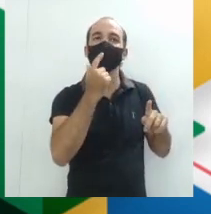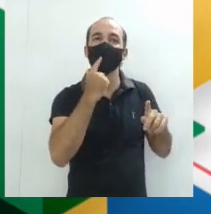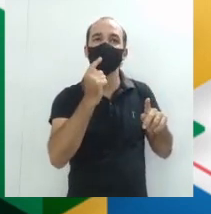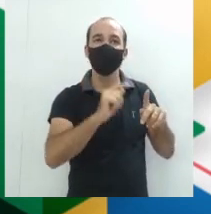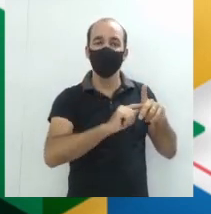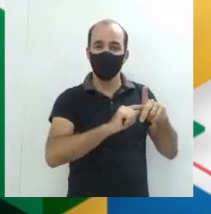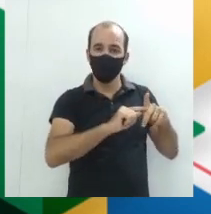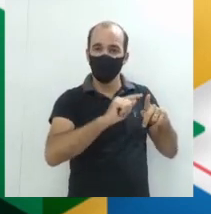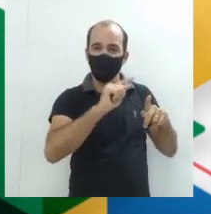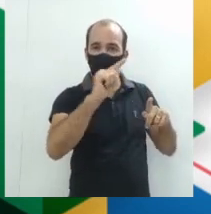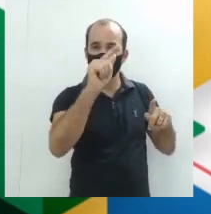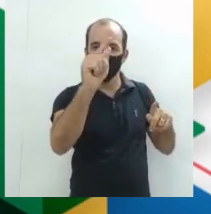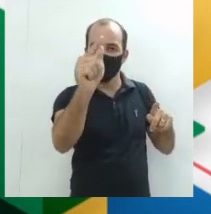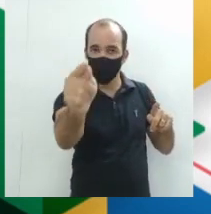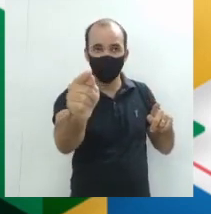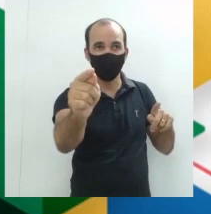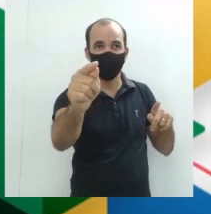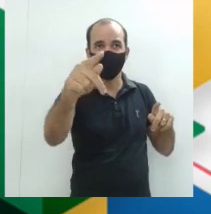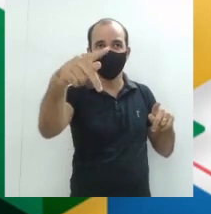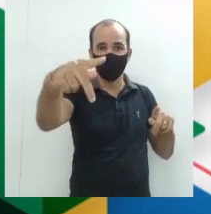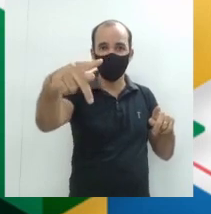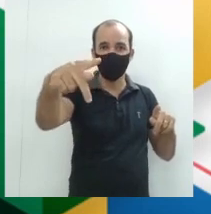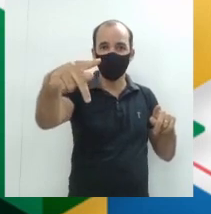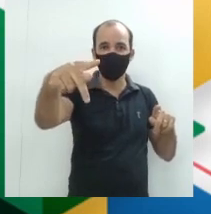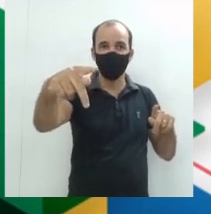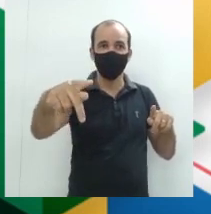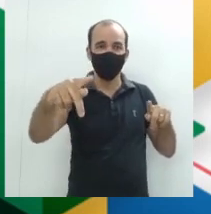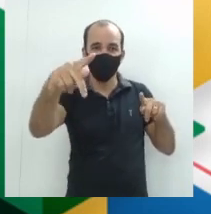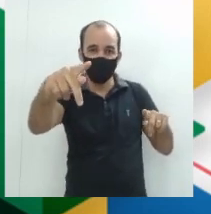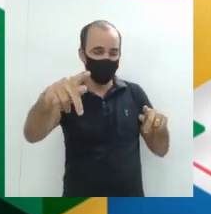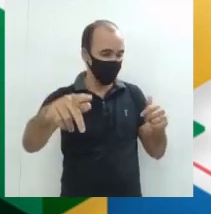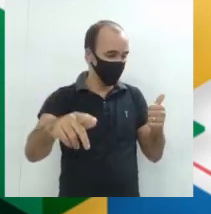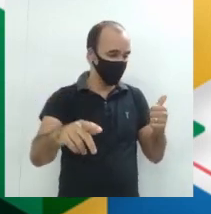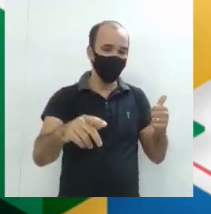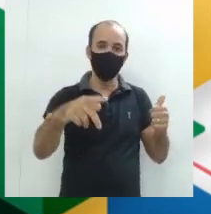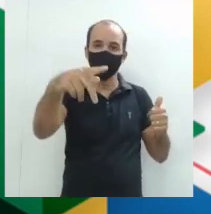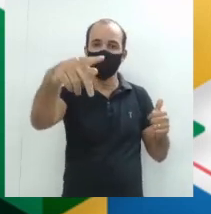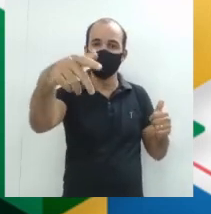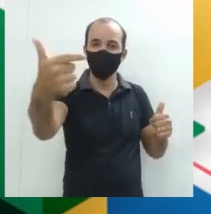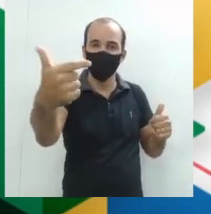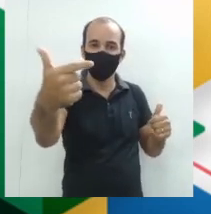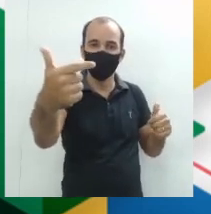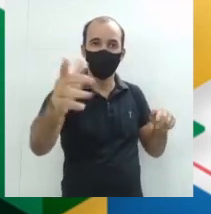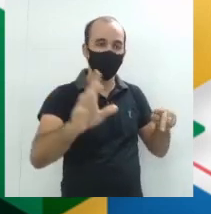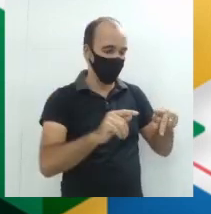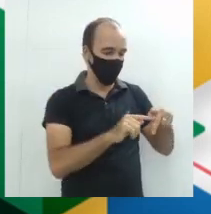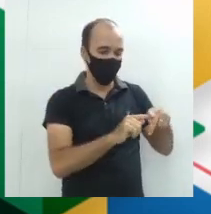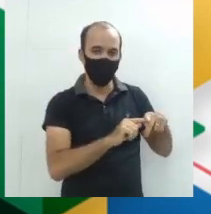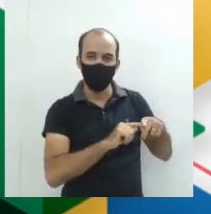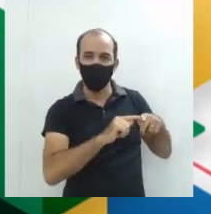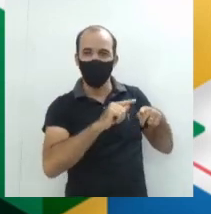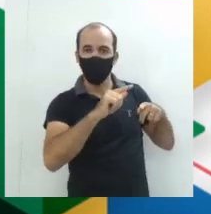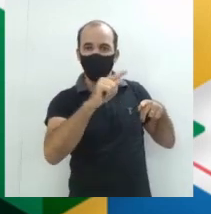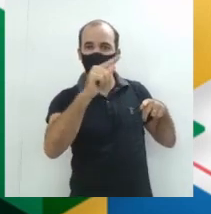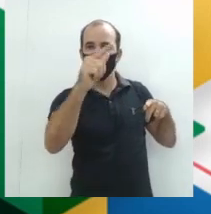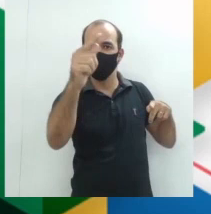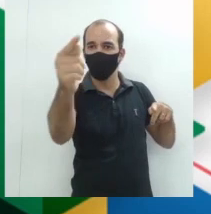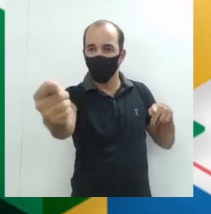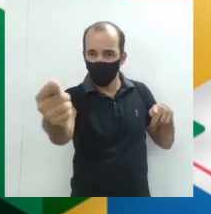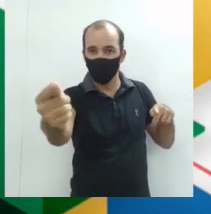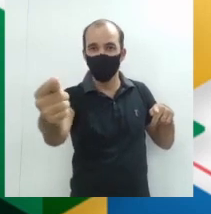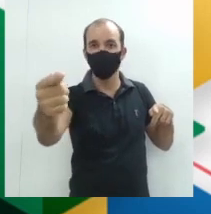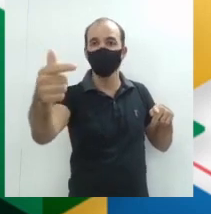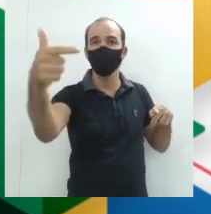Posição 2, instante 2. Isso quer dizer que um ponto saiu da posição 1 para a